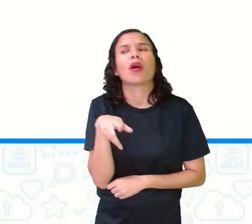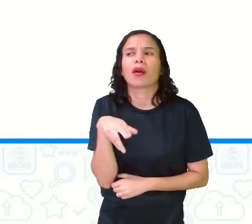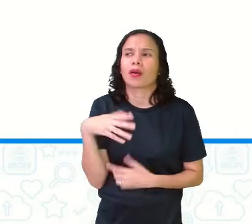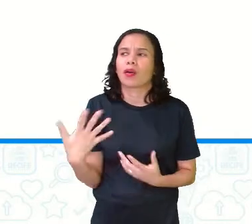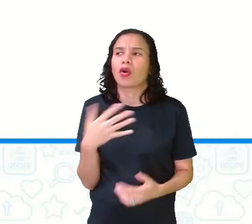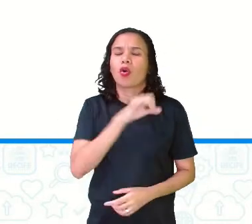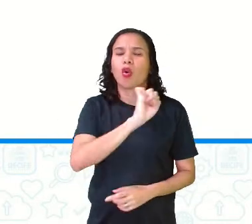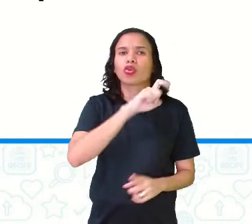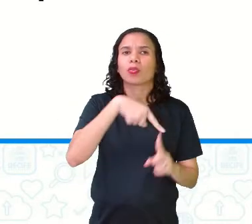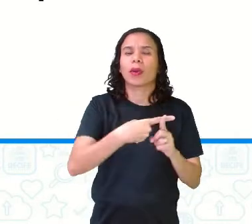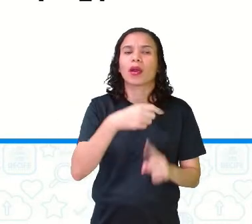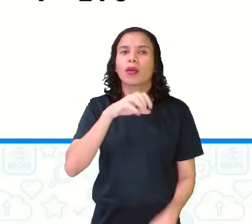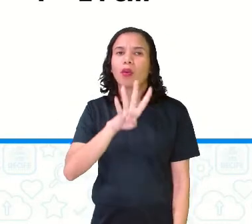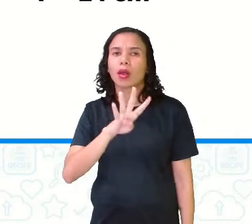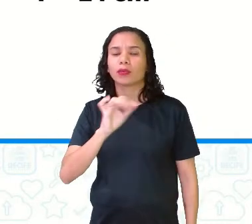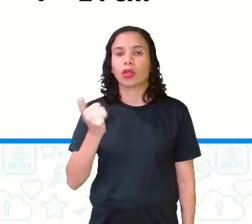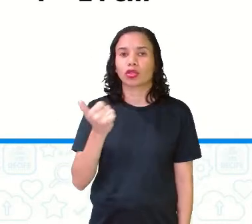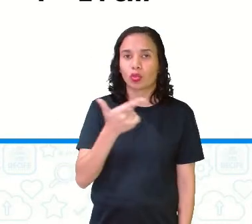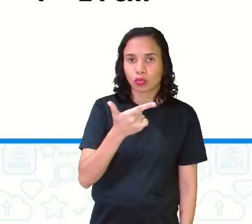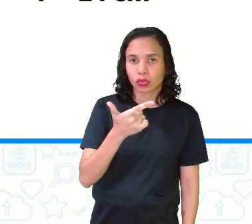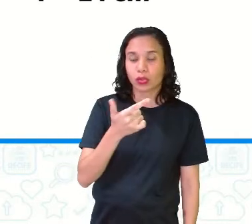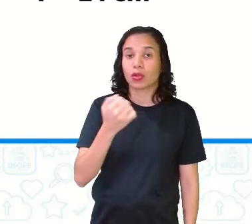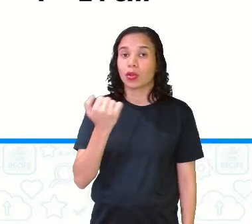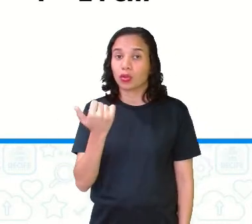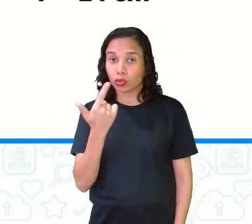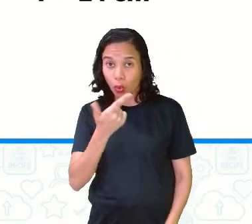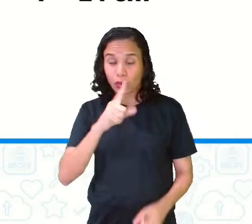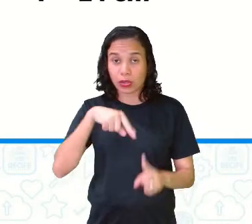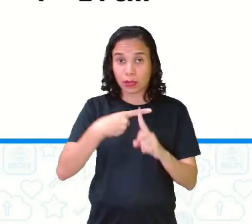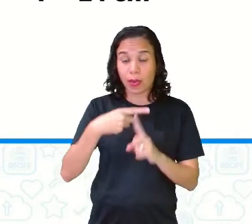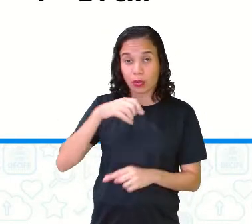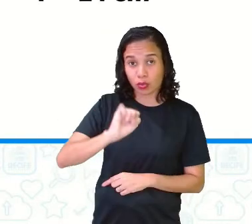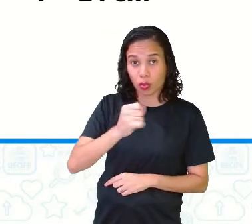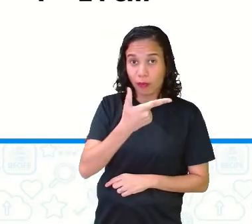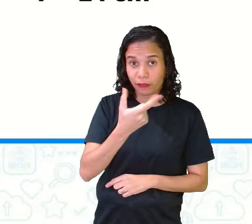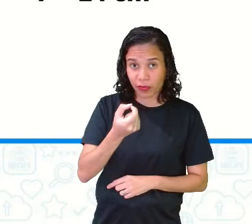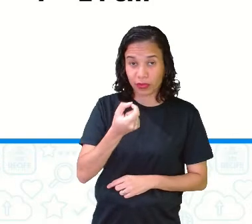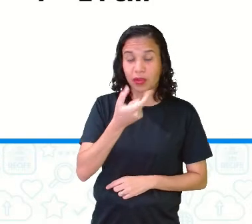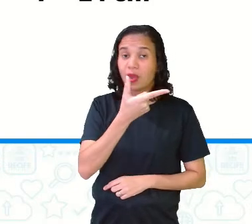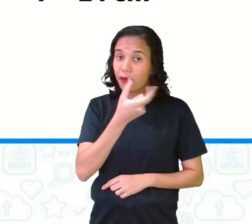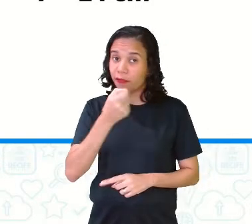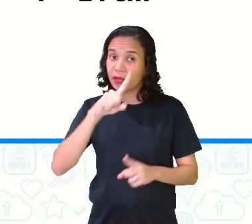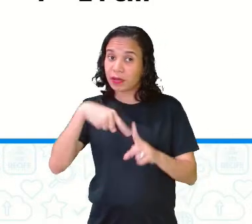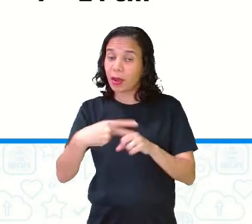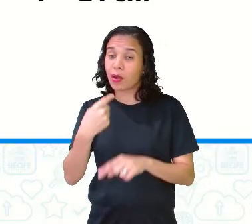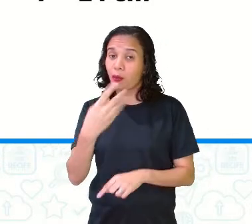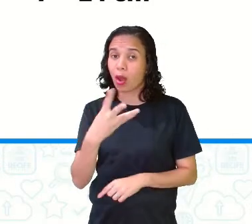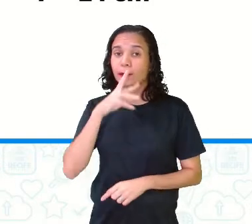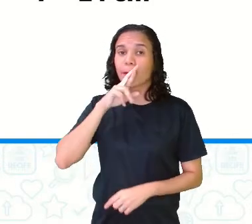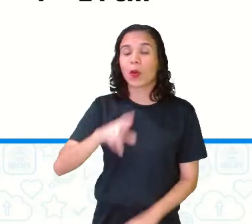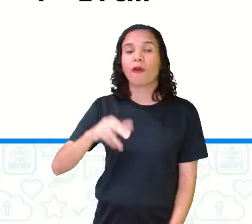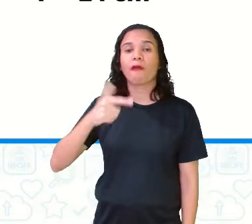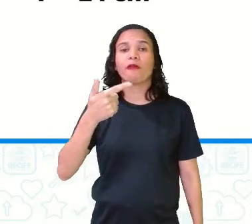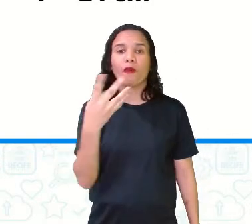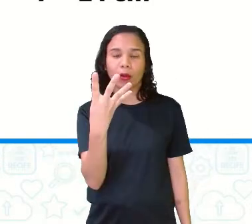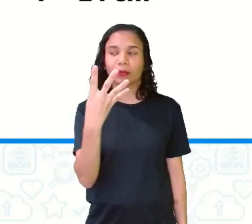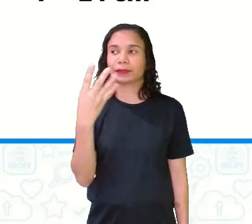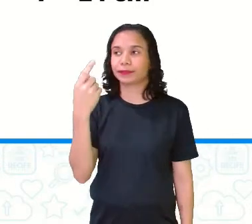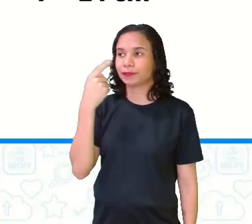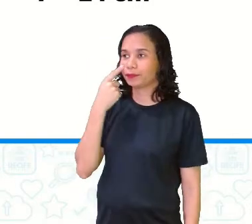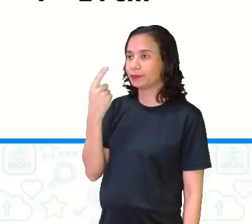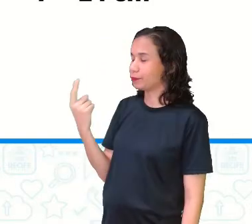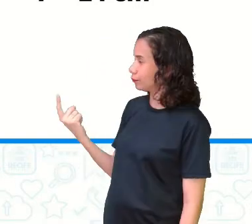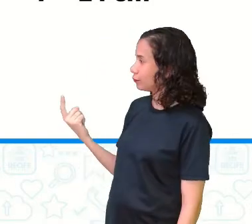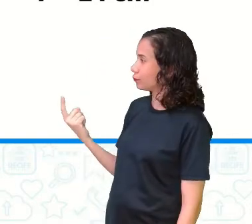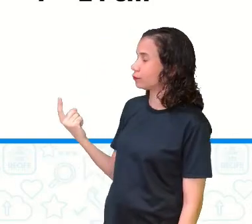gente? 8 mais 4, 12. 12 mais 8, 20. 20 mais 4, 24.